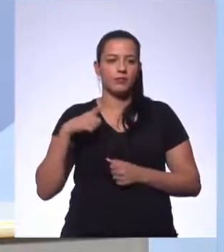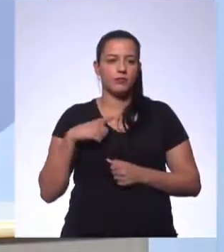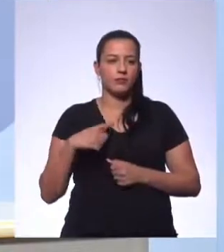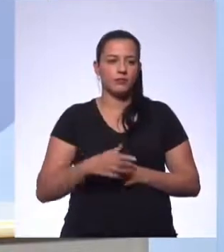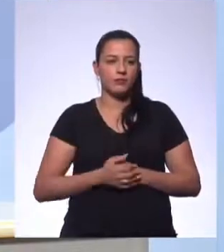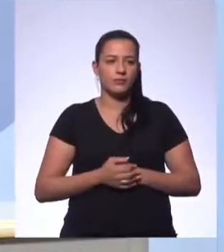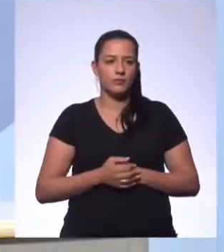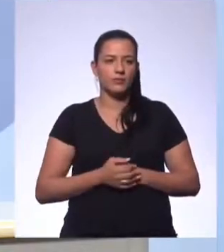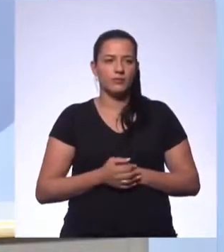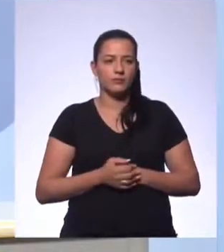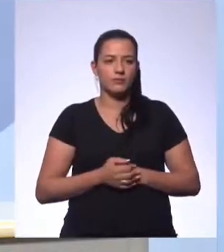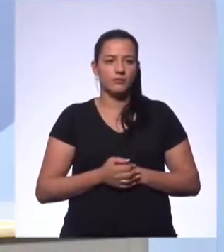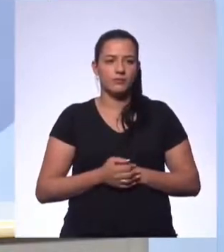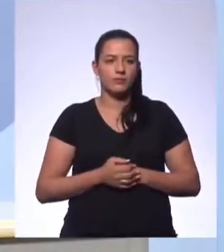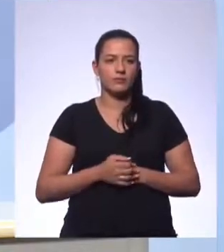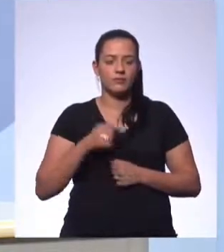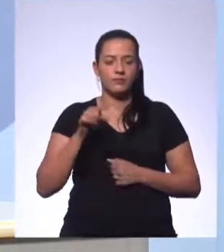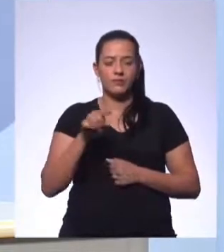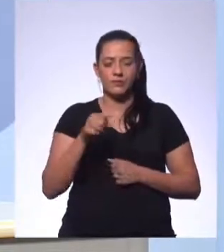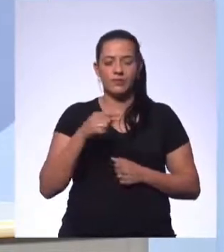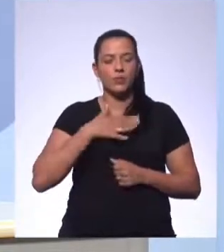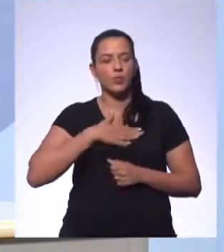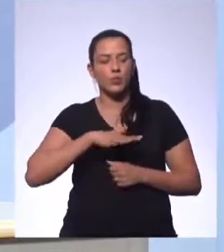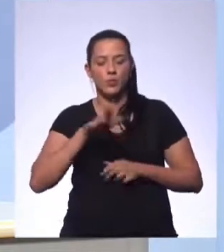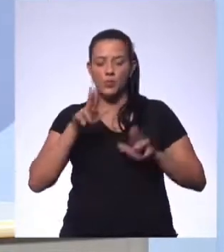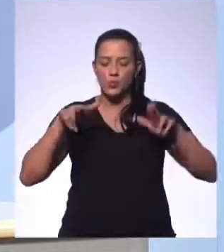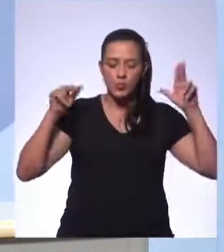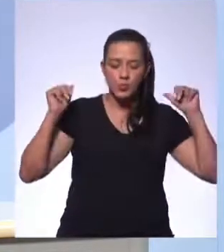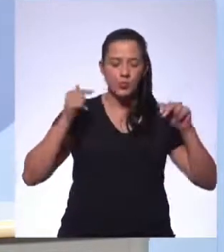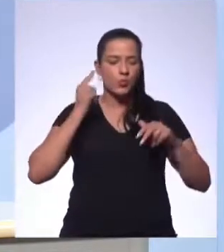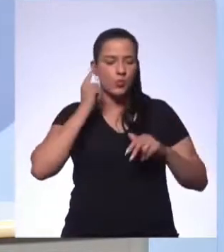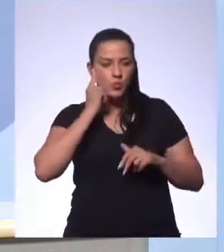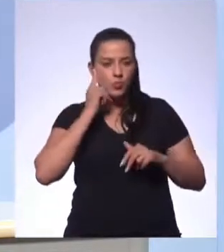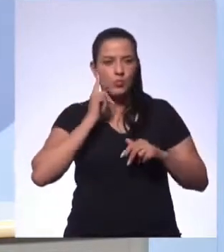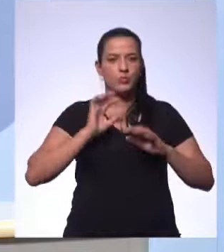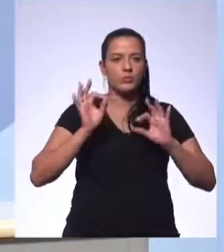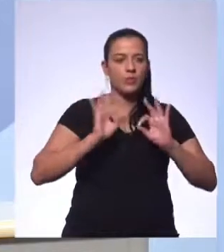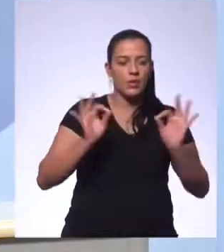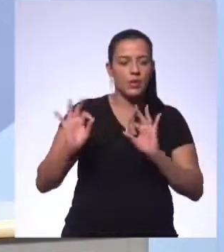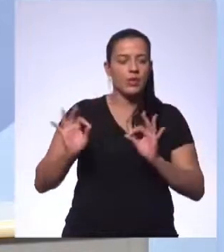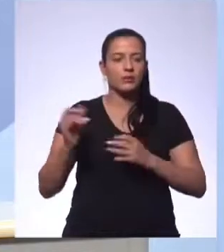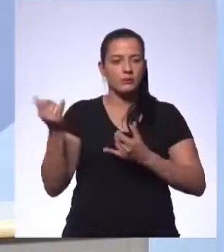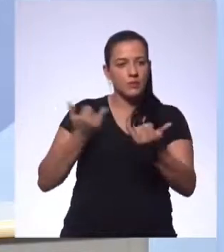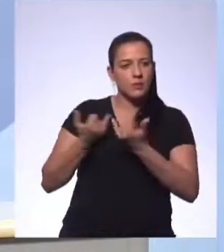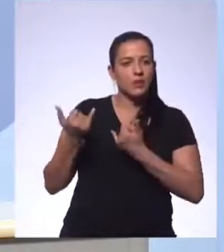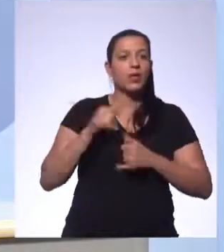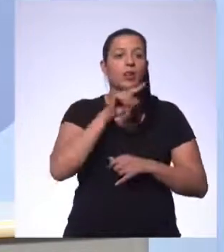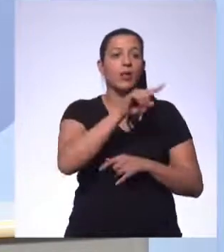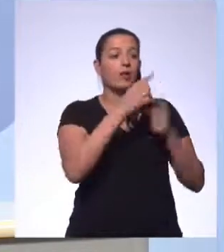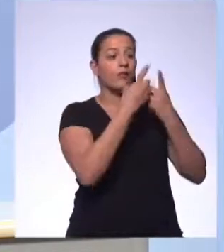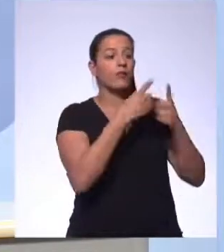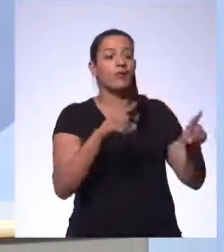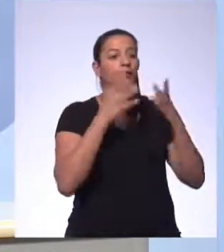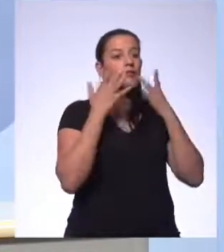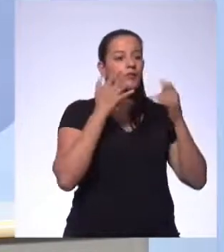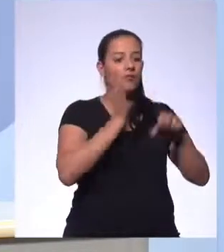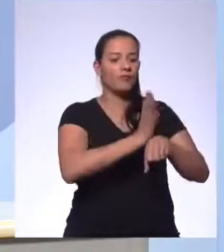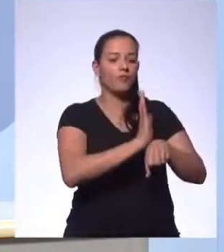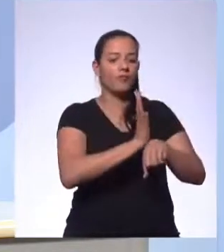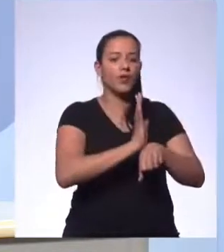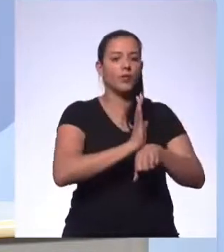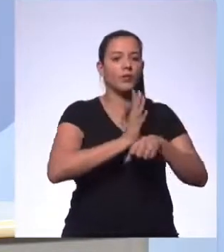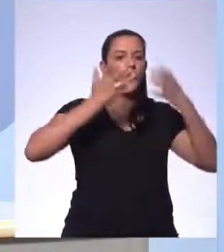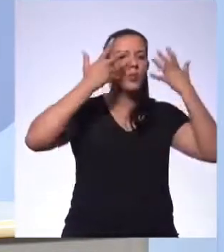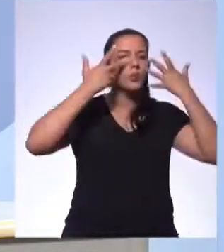trocar. Alguns eu nunca tinha ouvido falar, alguns eu já tinha ido assistir, por exemplo, bastante gente falou sobre o Rei Leão, e